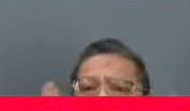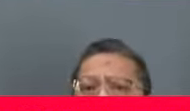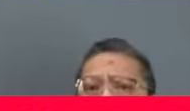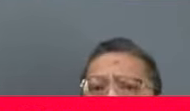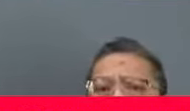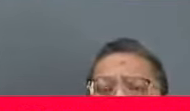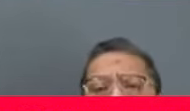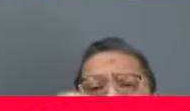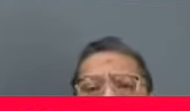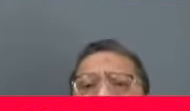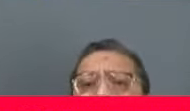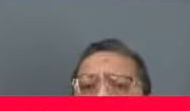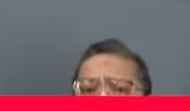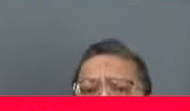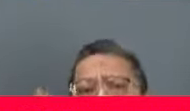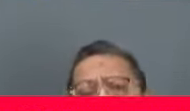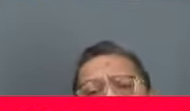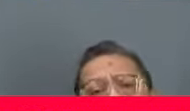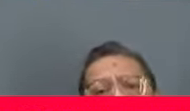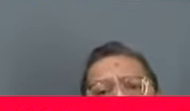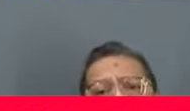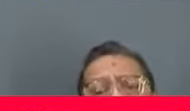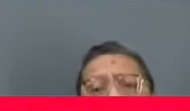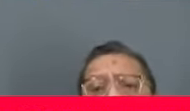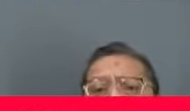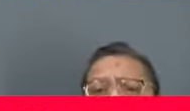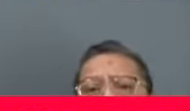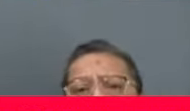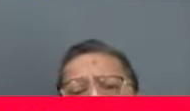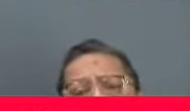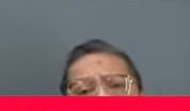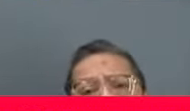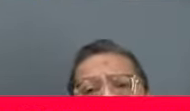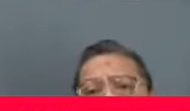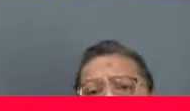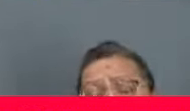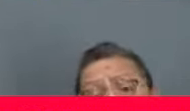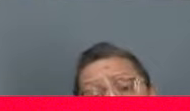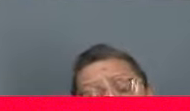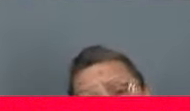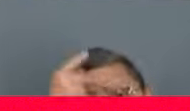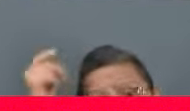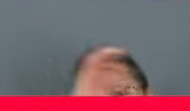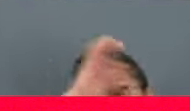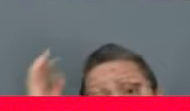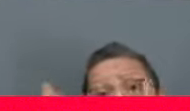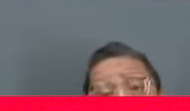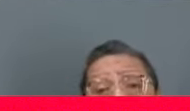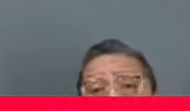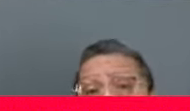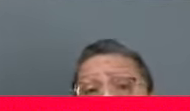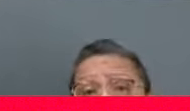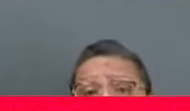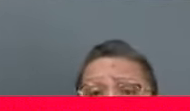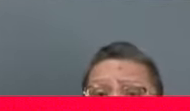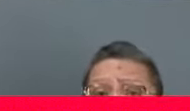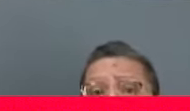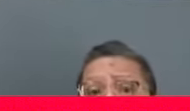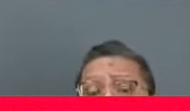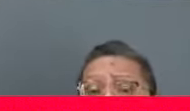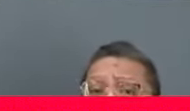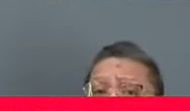legais e podem usar essa arma para defender a própria vida a sua família a sua propriedade ou até inocent como você que restringir o acesso a uma arma